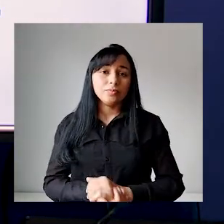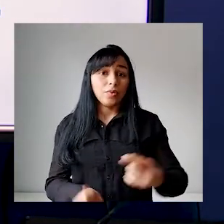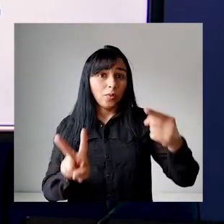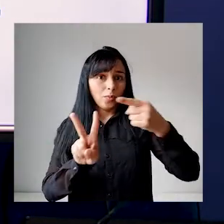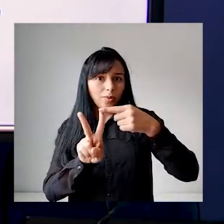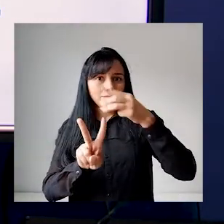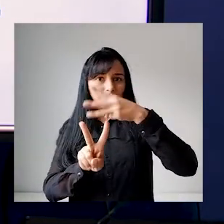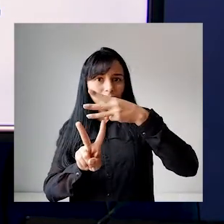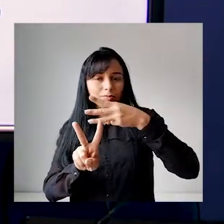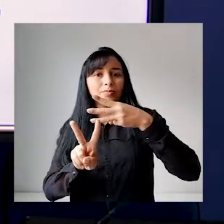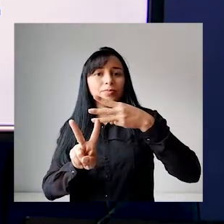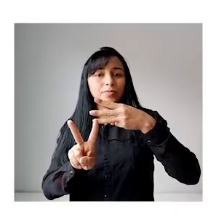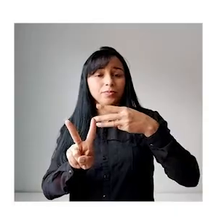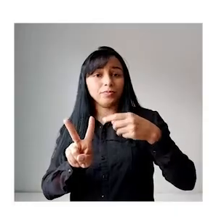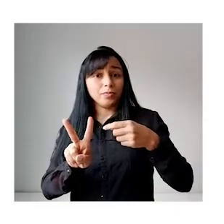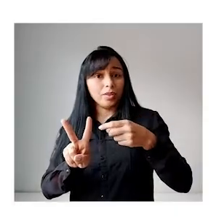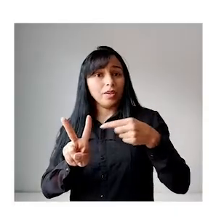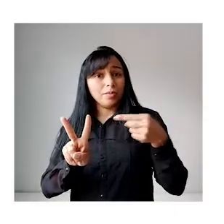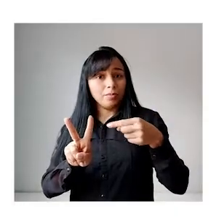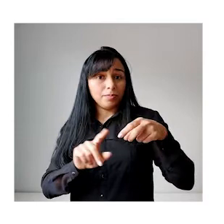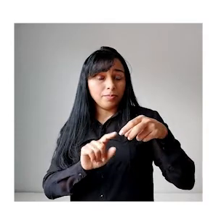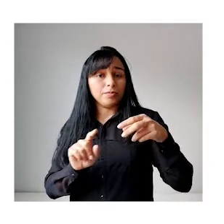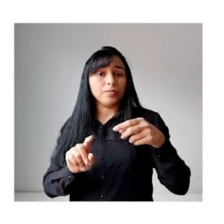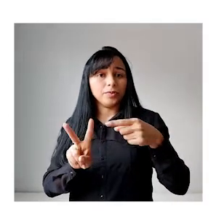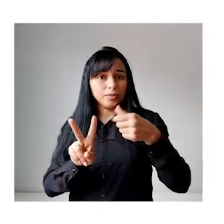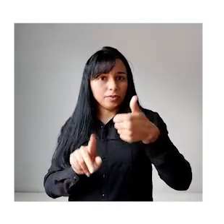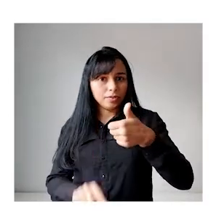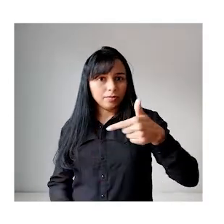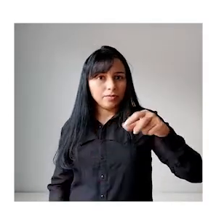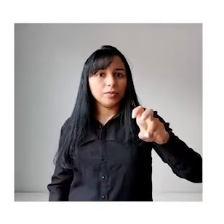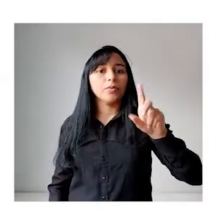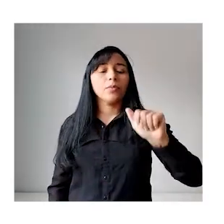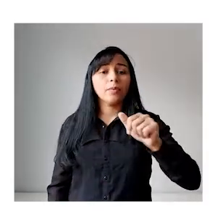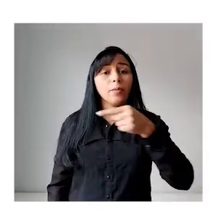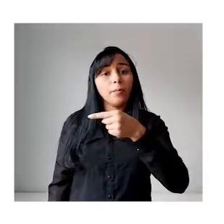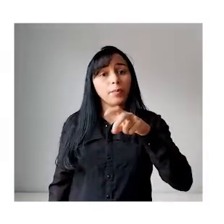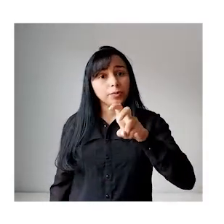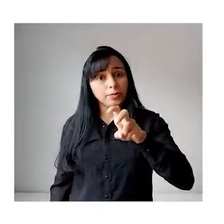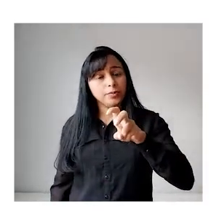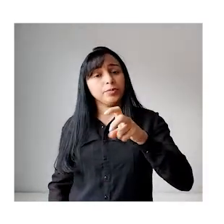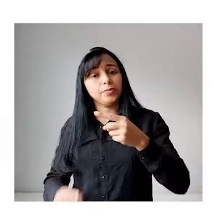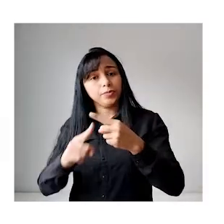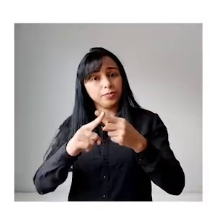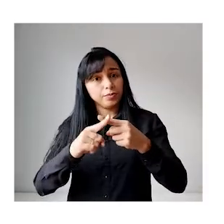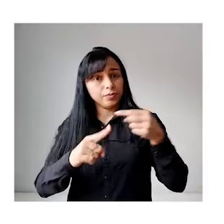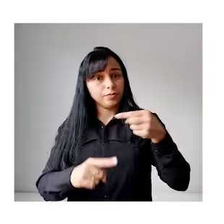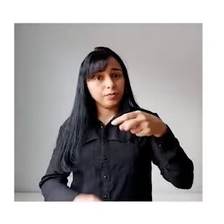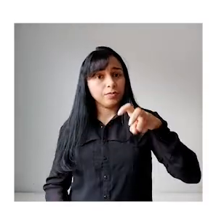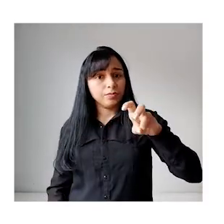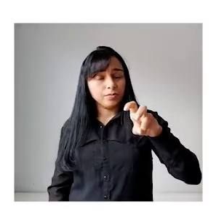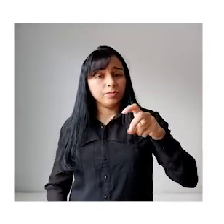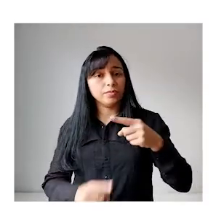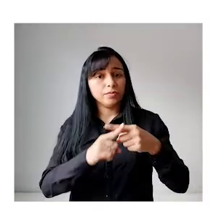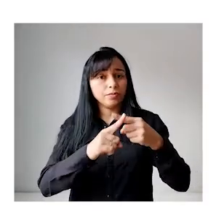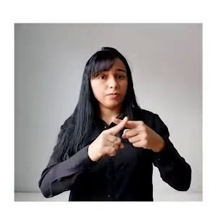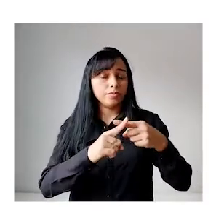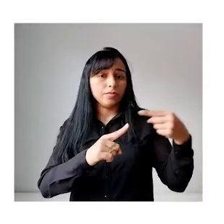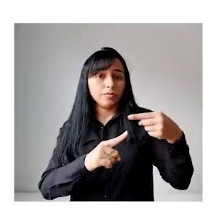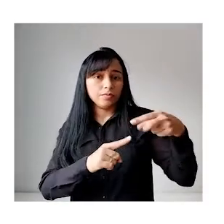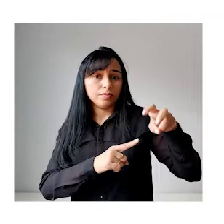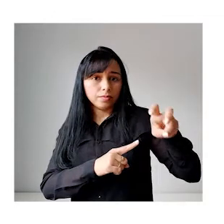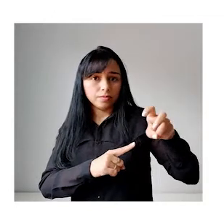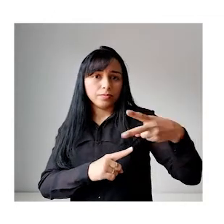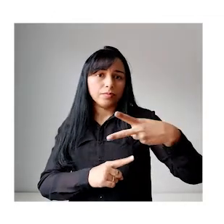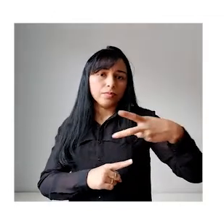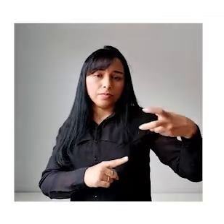Por quê? Menos 5 vezes menos 5 vezes menos 5, olha só, menos 5 vezes menos 5, menos que multiplica